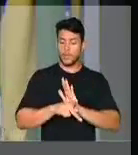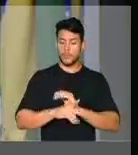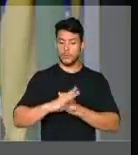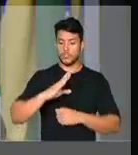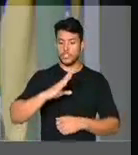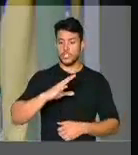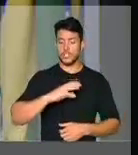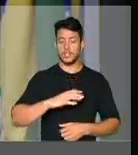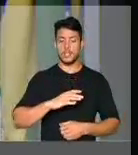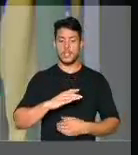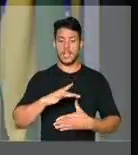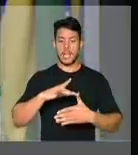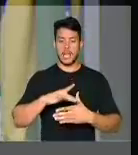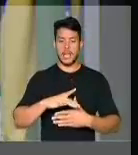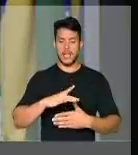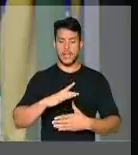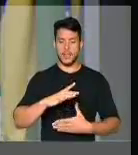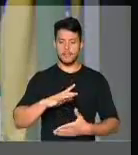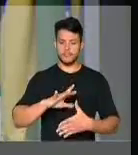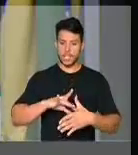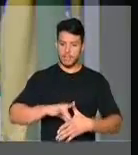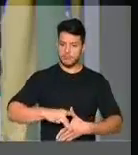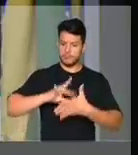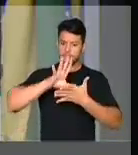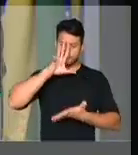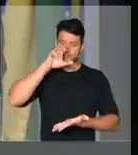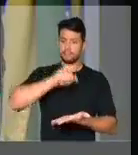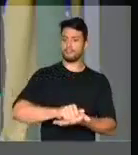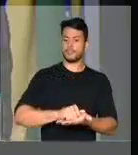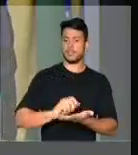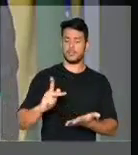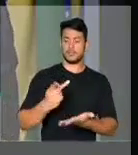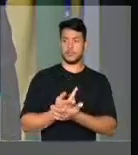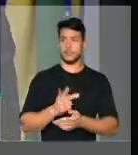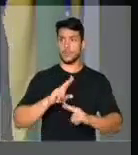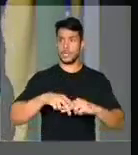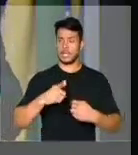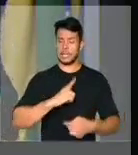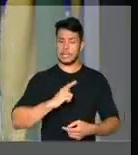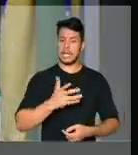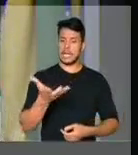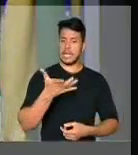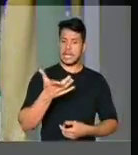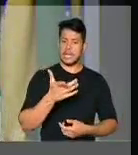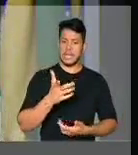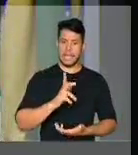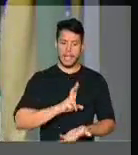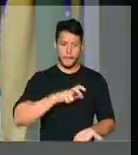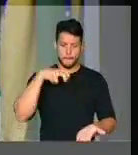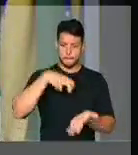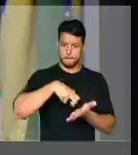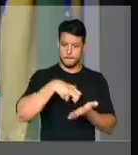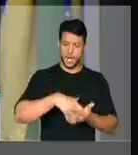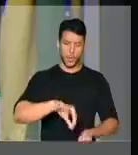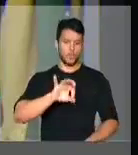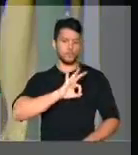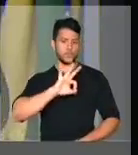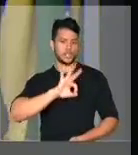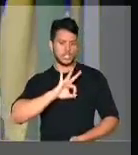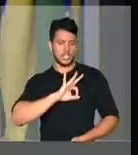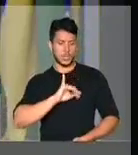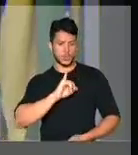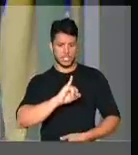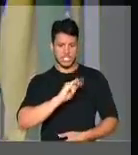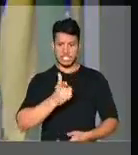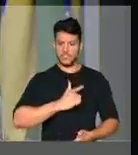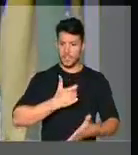de autoridade. Assim como existe uma disposição de punir o excesso do policial que